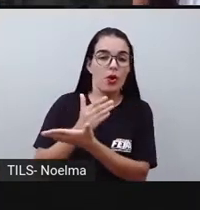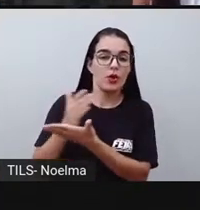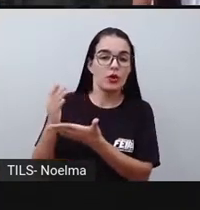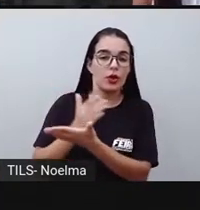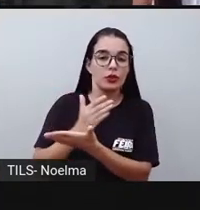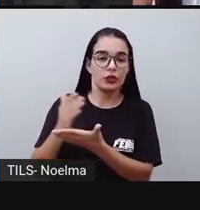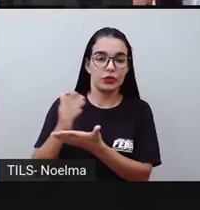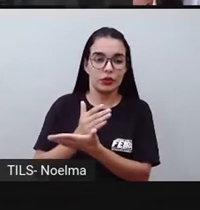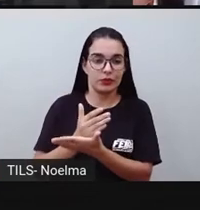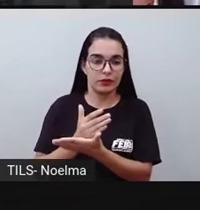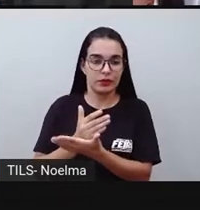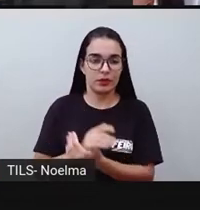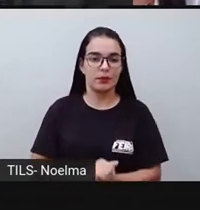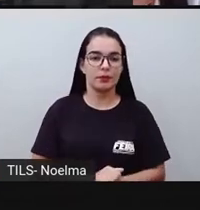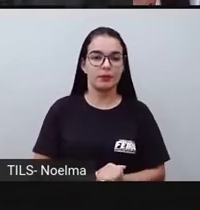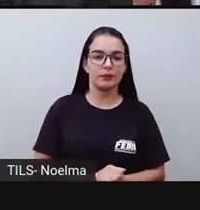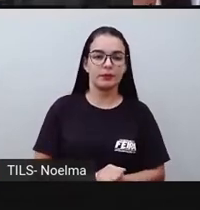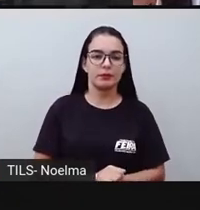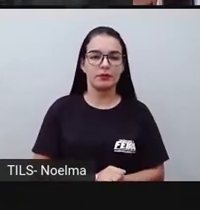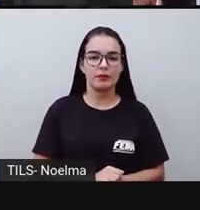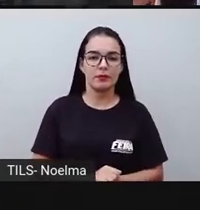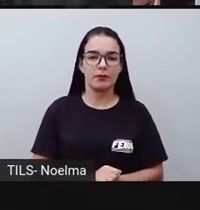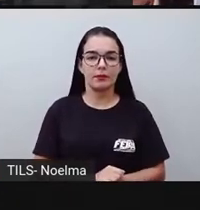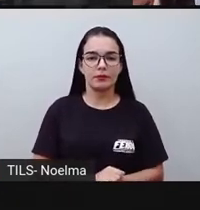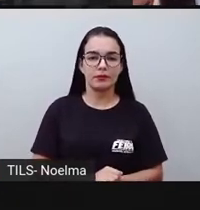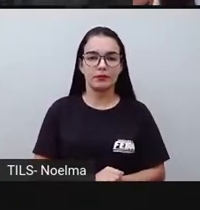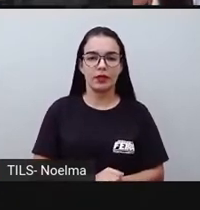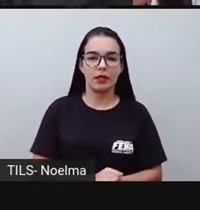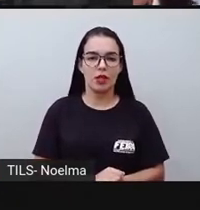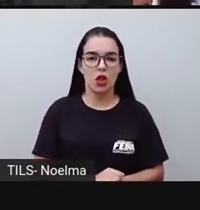multiplicação e também da divisão. Vamos lá?